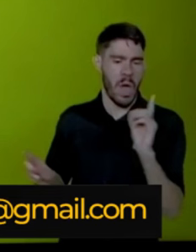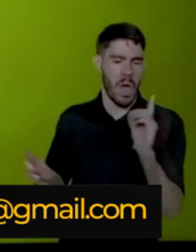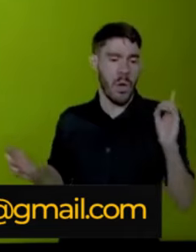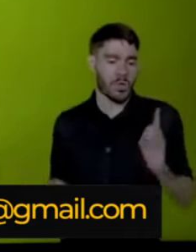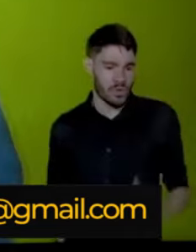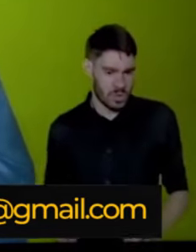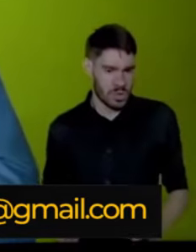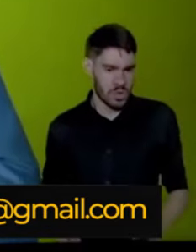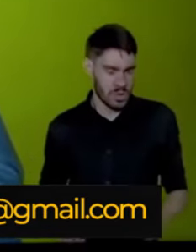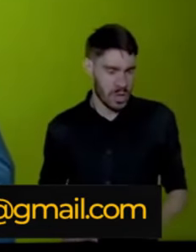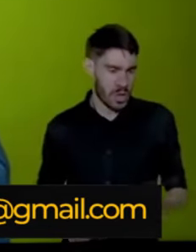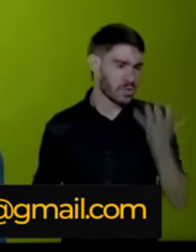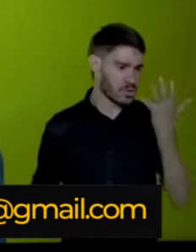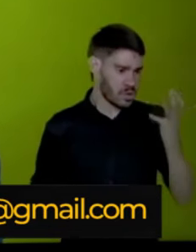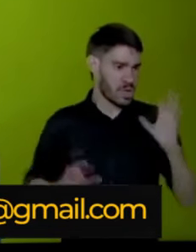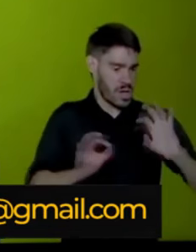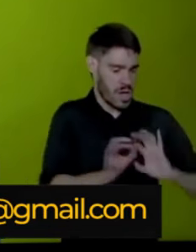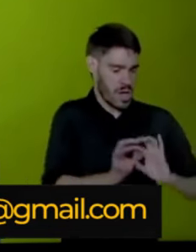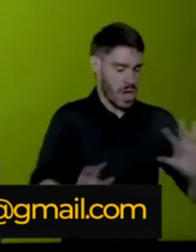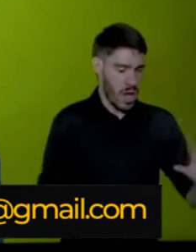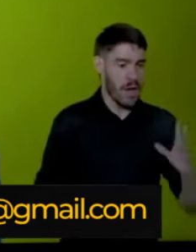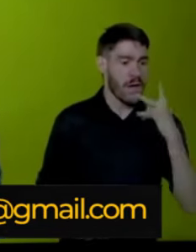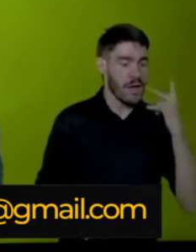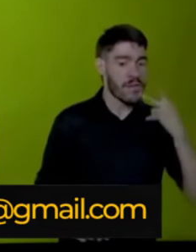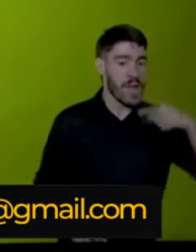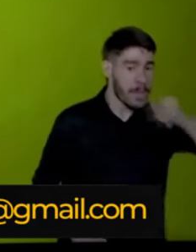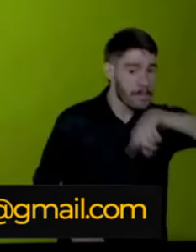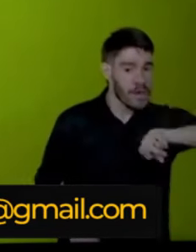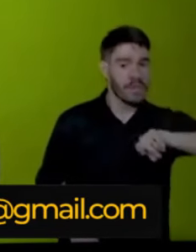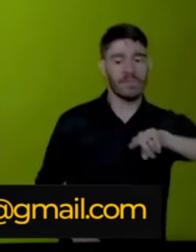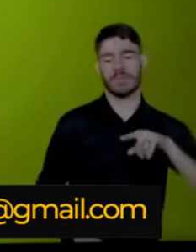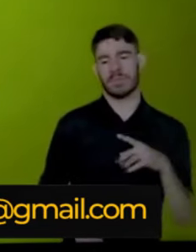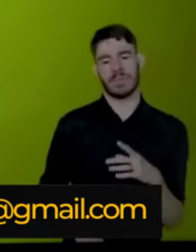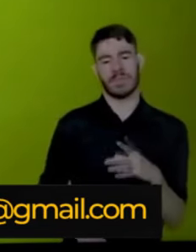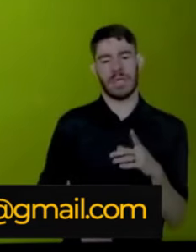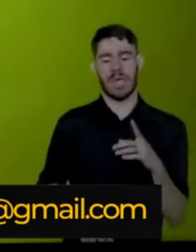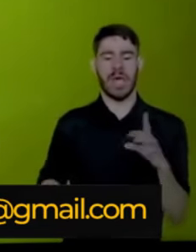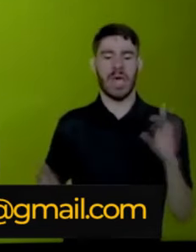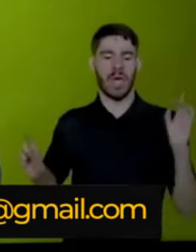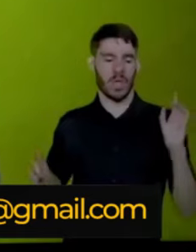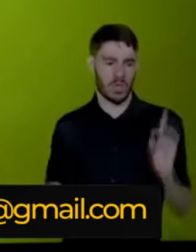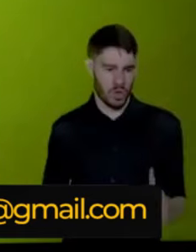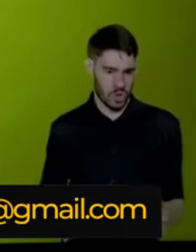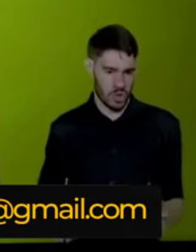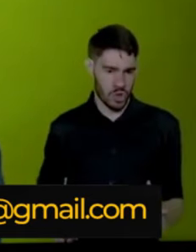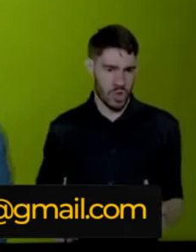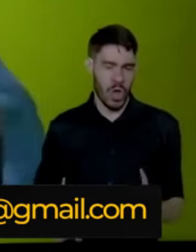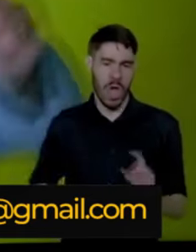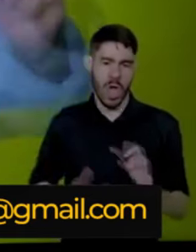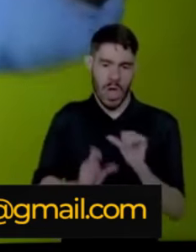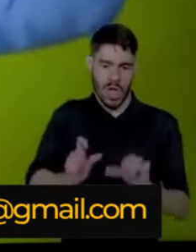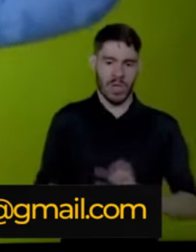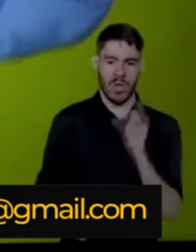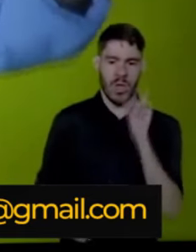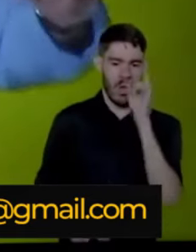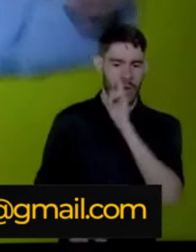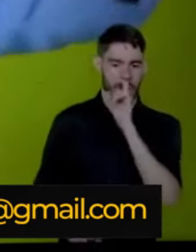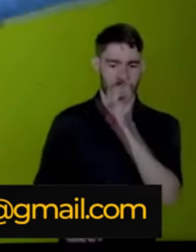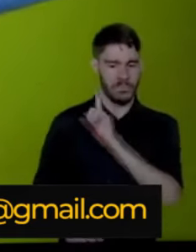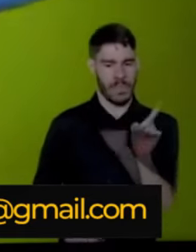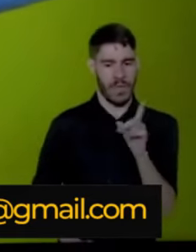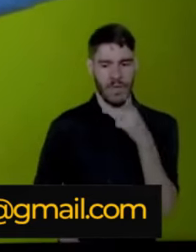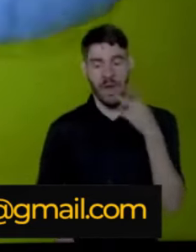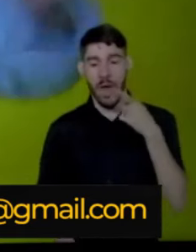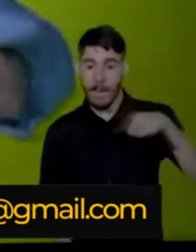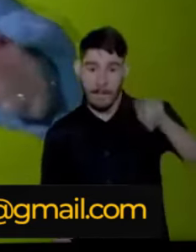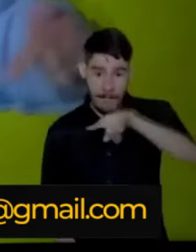lá eu quero dizer para vocês agora eu não troco a minha dignidade pela falsidade e quer dizer para vocês